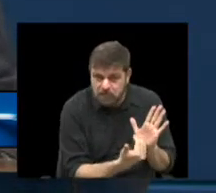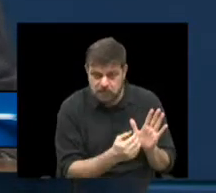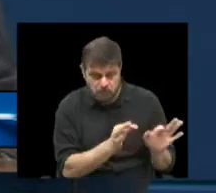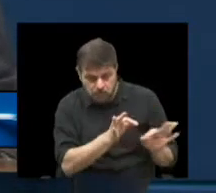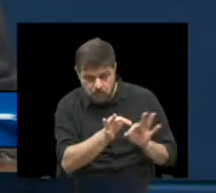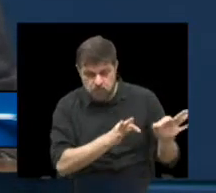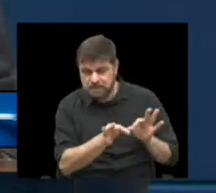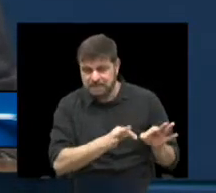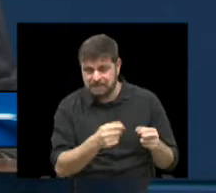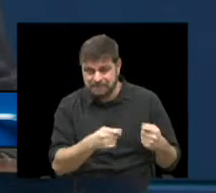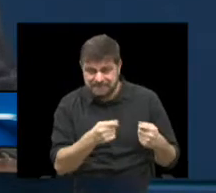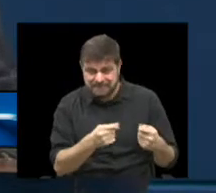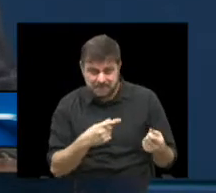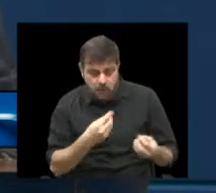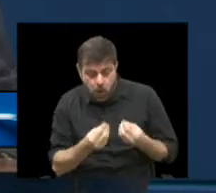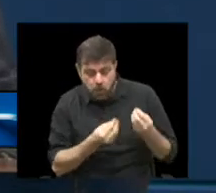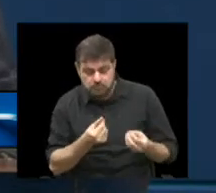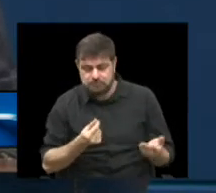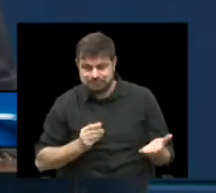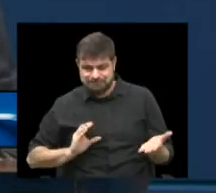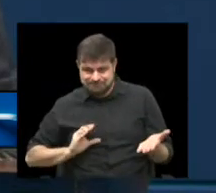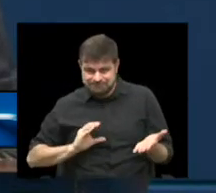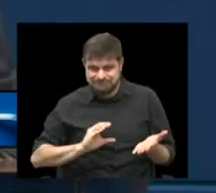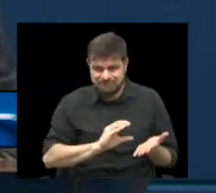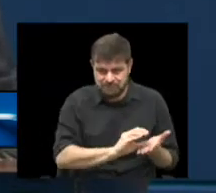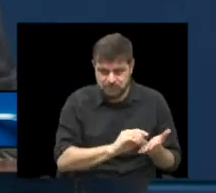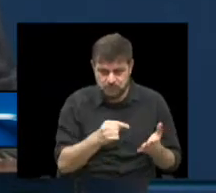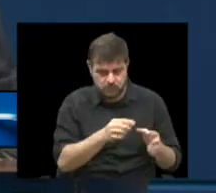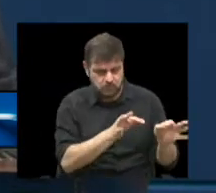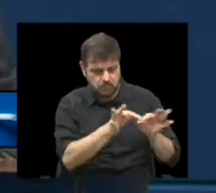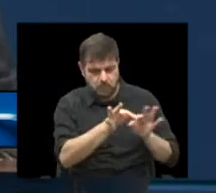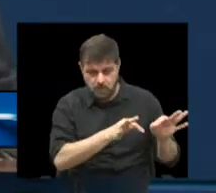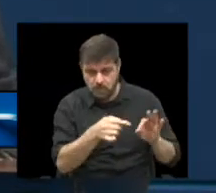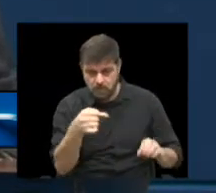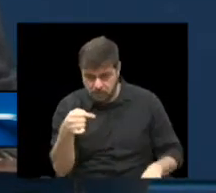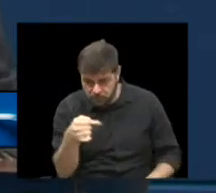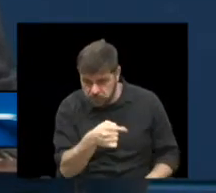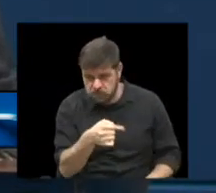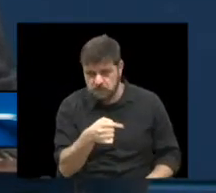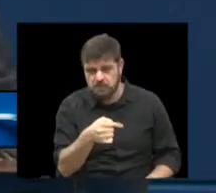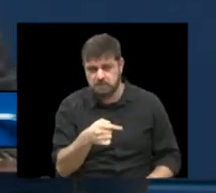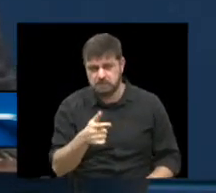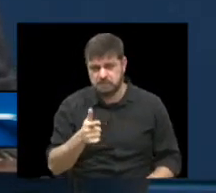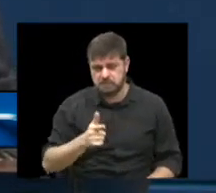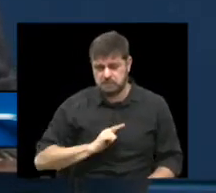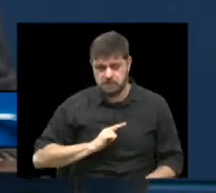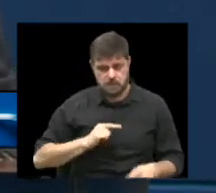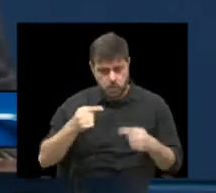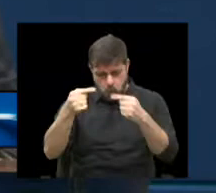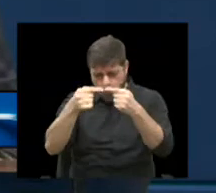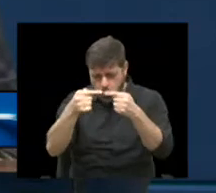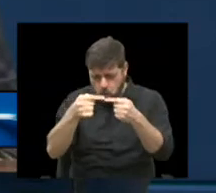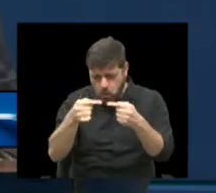apenas de disponibilizar recursos. Esse projeto, ele vai estar